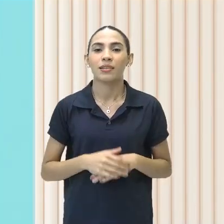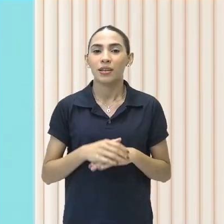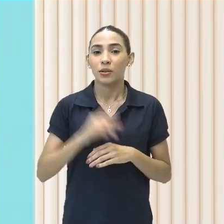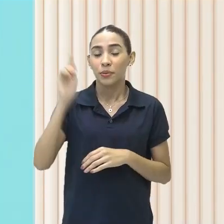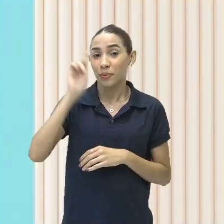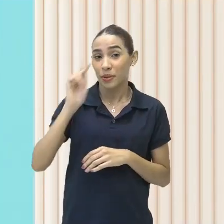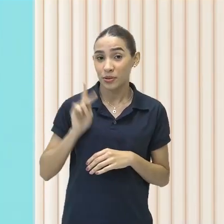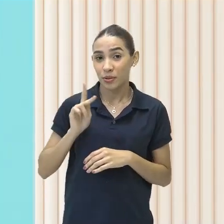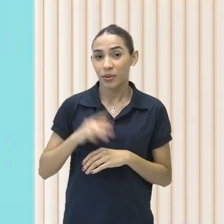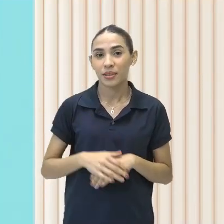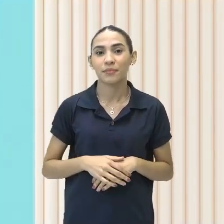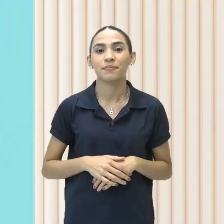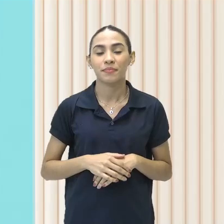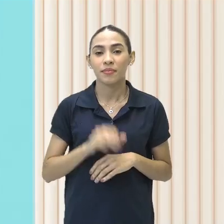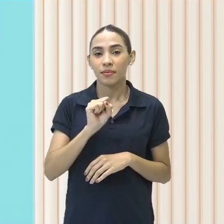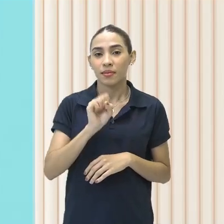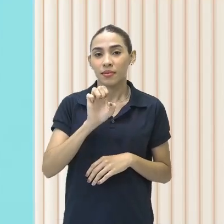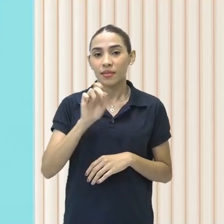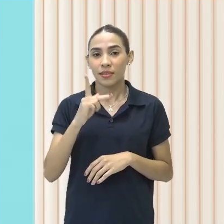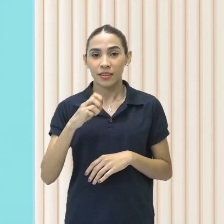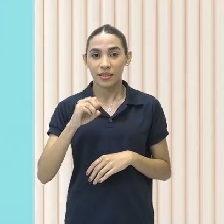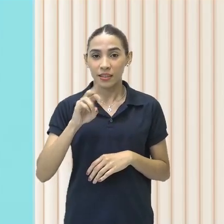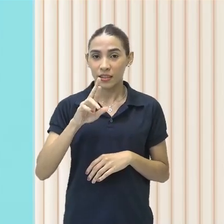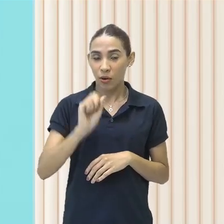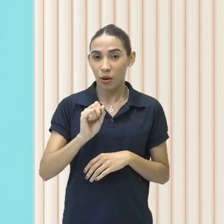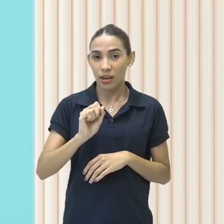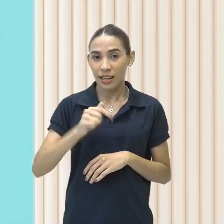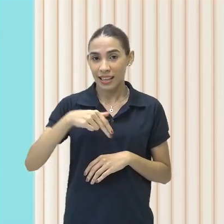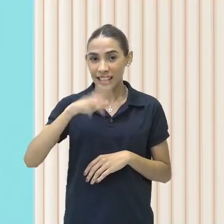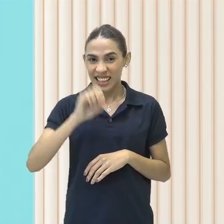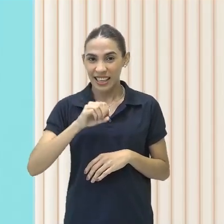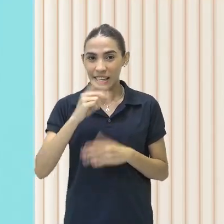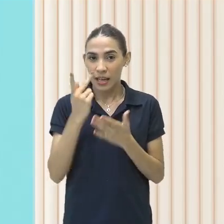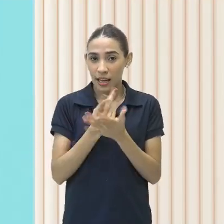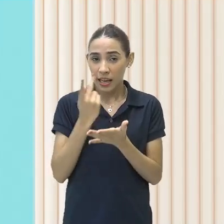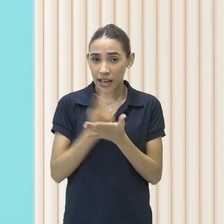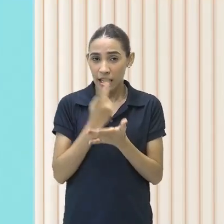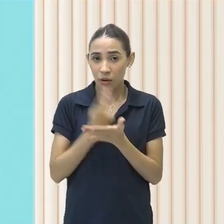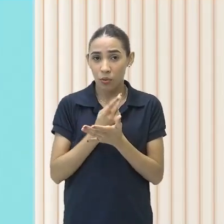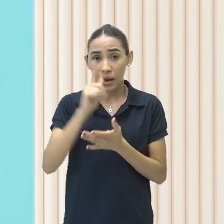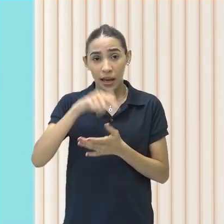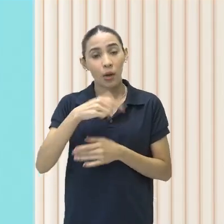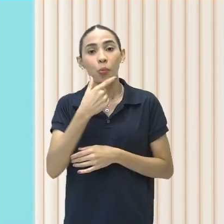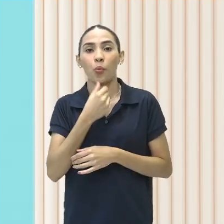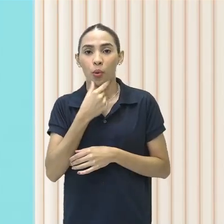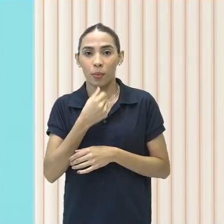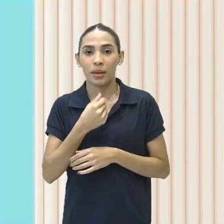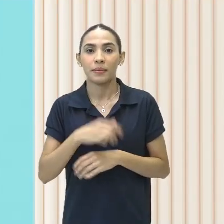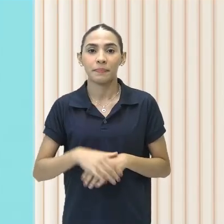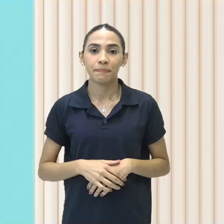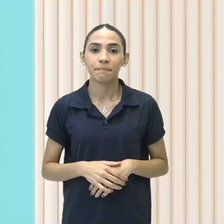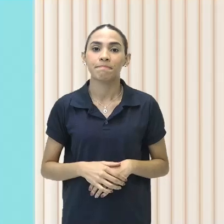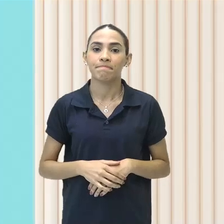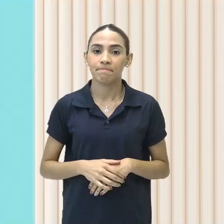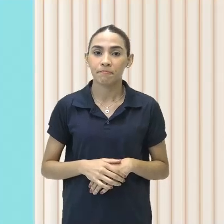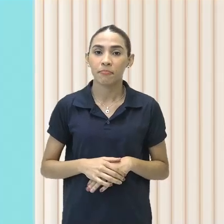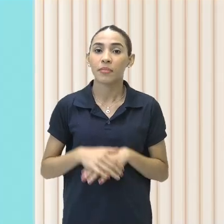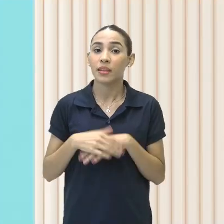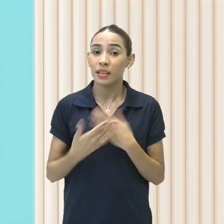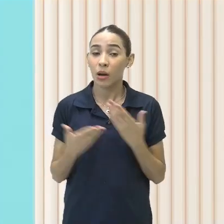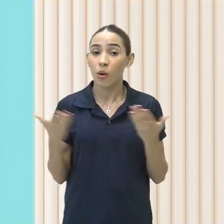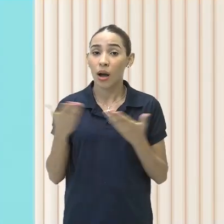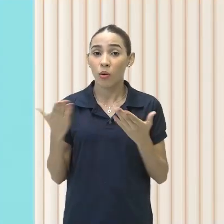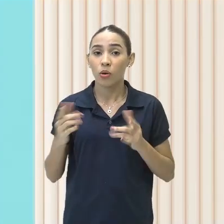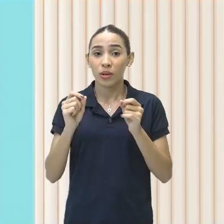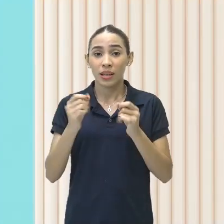livro da Senhora, quem comete o erro é o homem, e aí ele